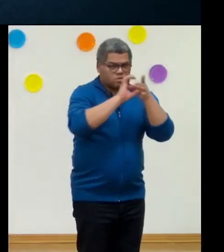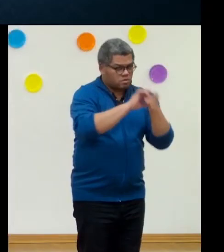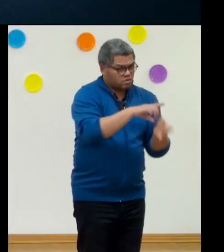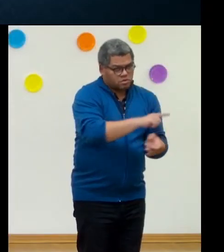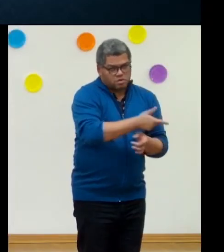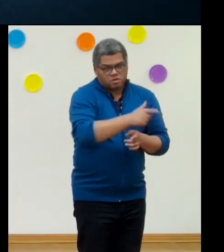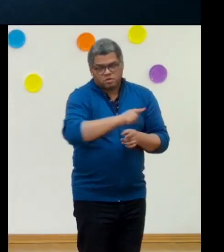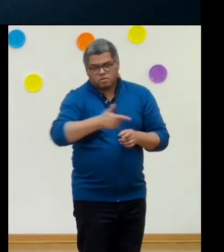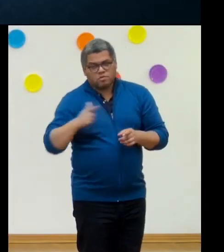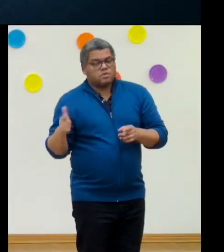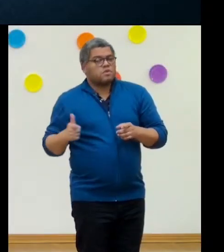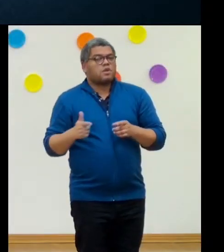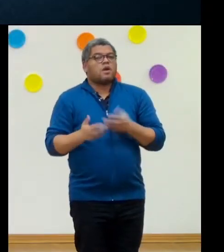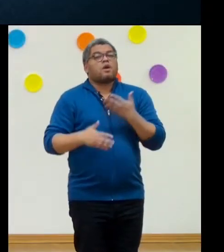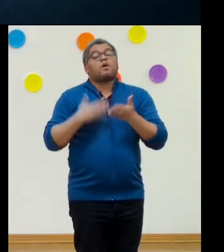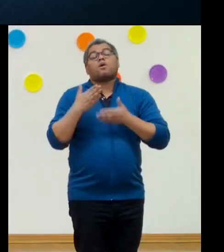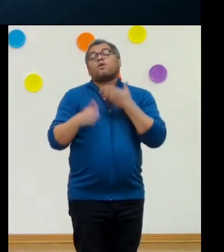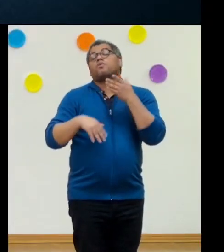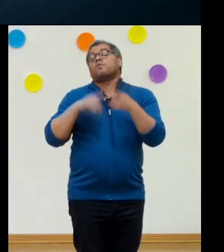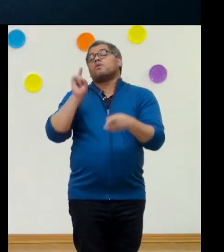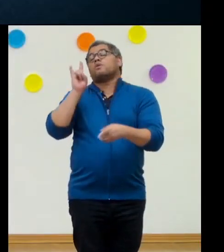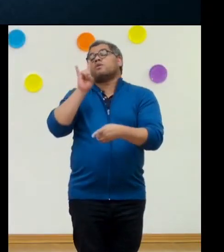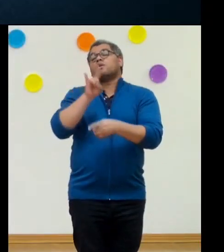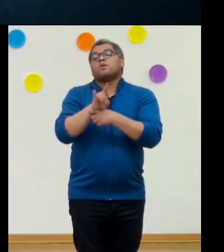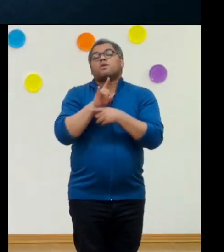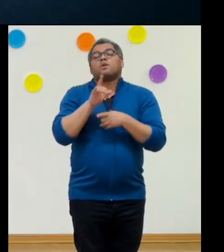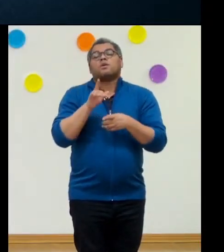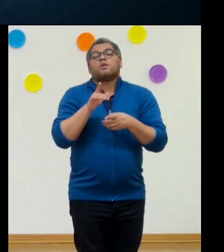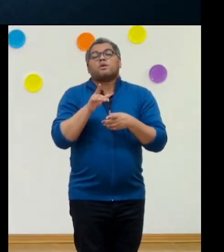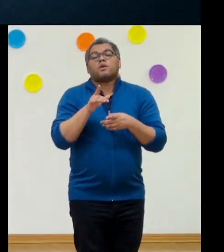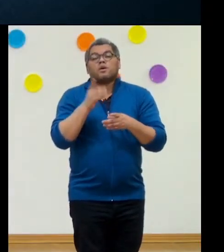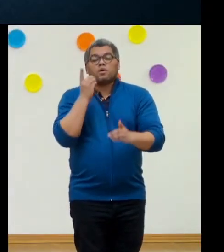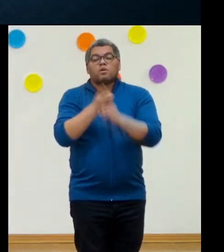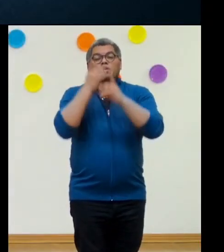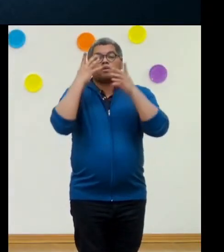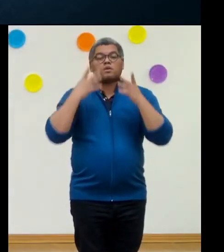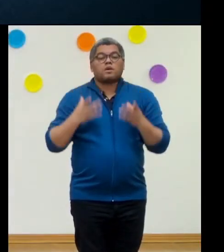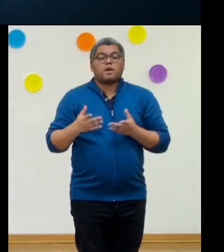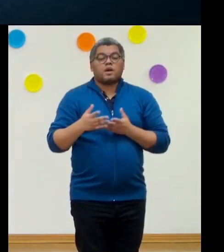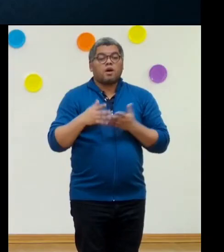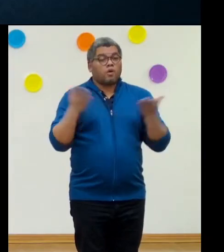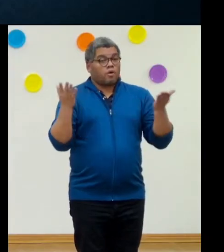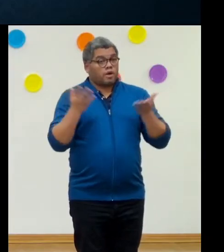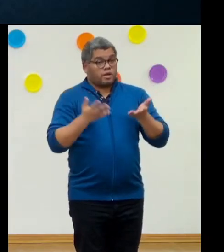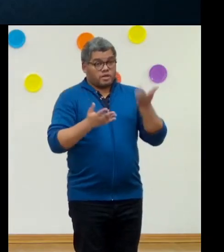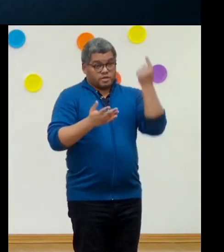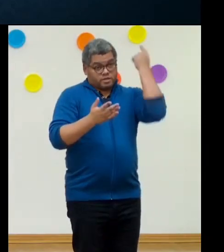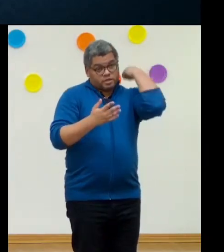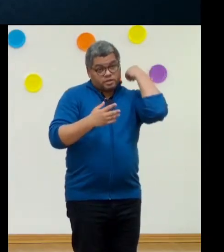do adultério como se havia antes. Era vergonhoso e não é mais.